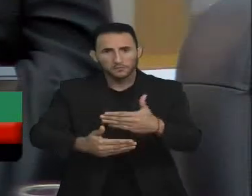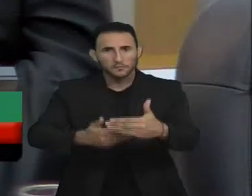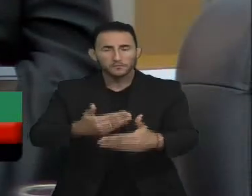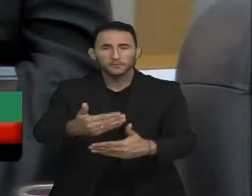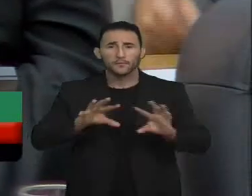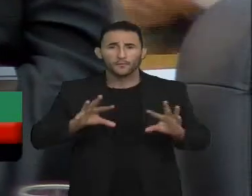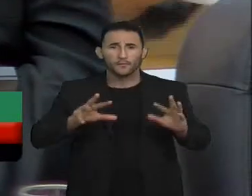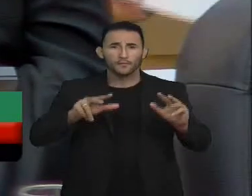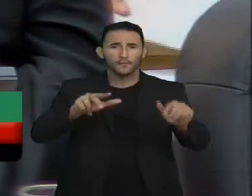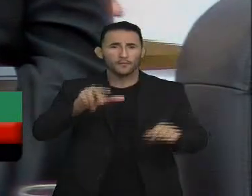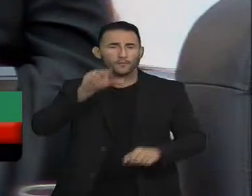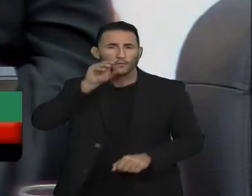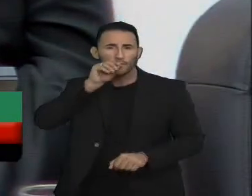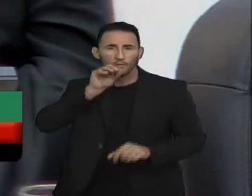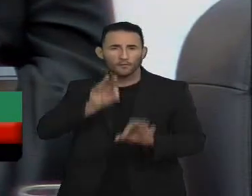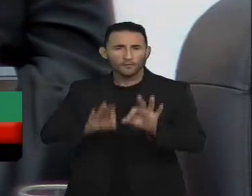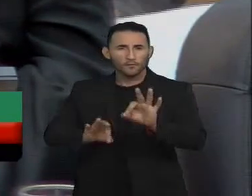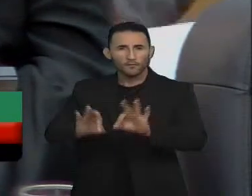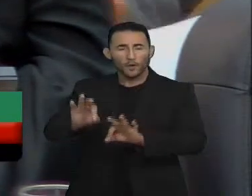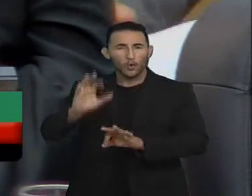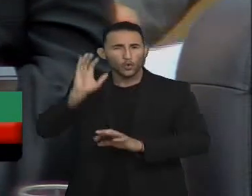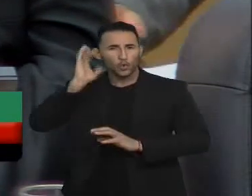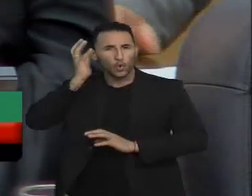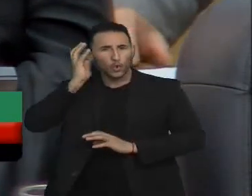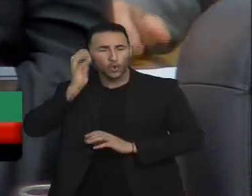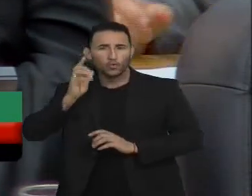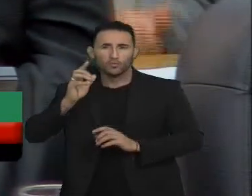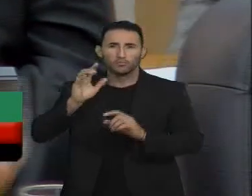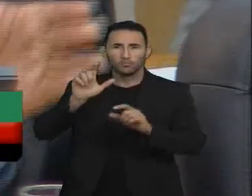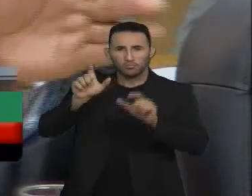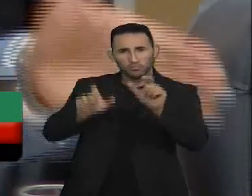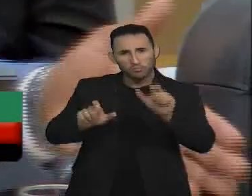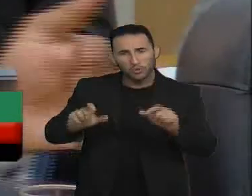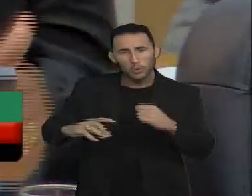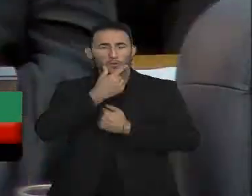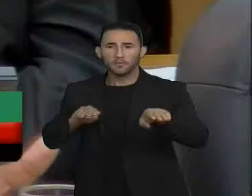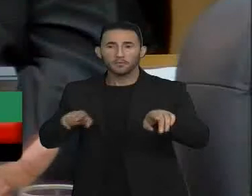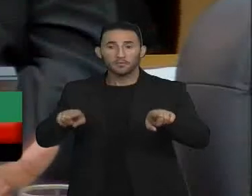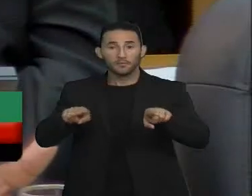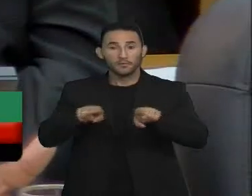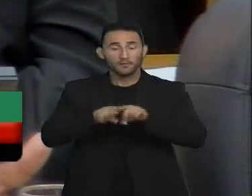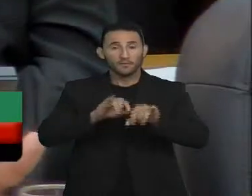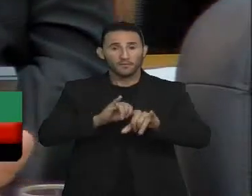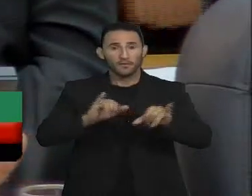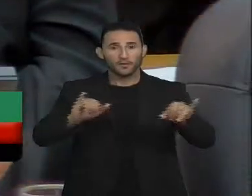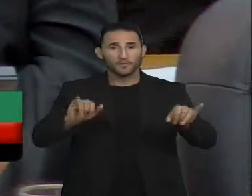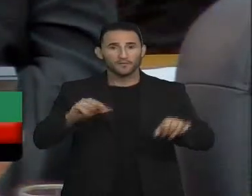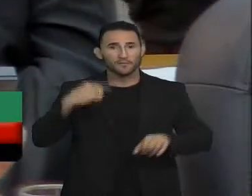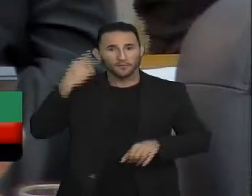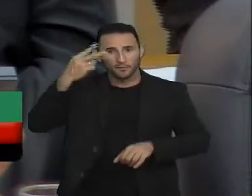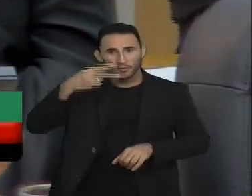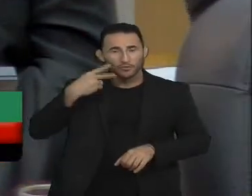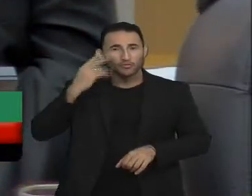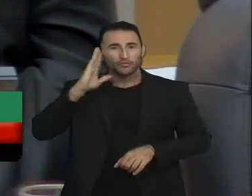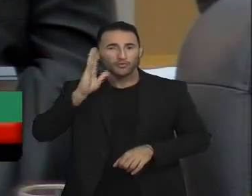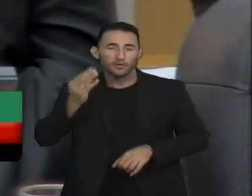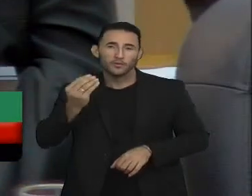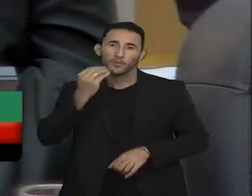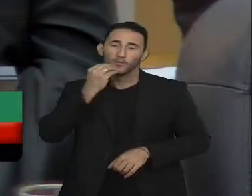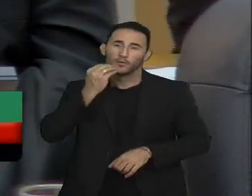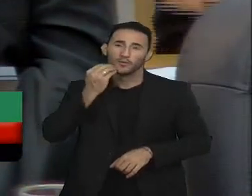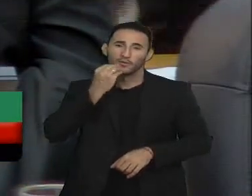andamento aos servidores do som, à segurança dessa casa, aos meninos lá, professores vereadores, que eu